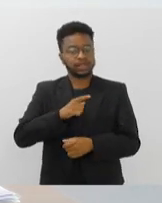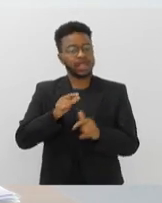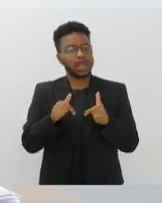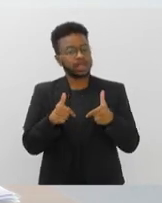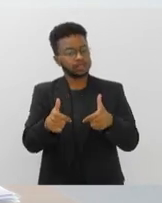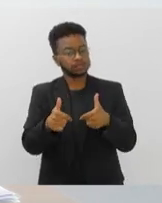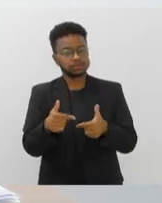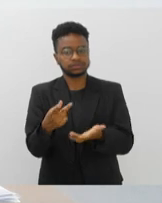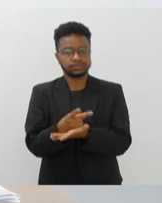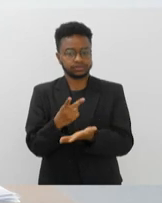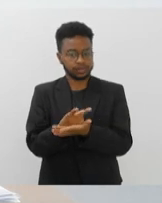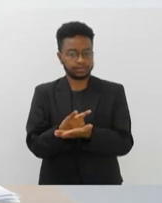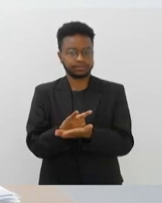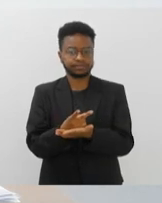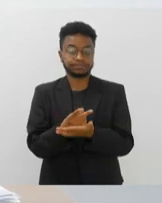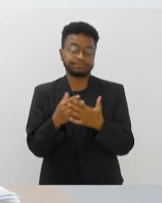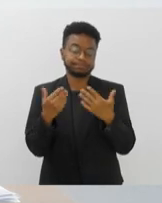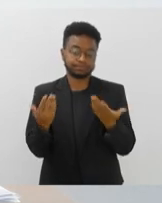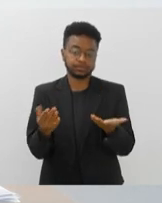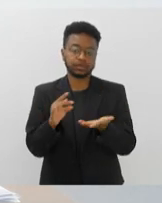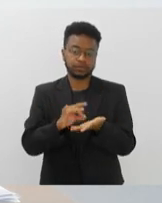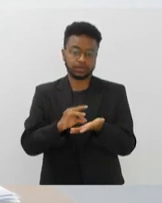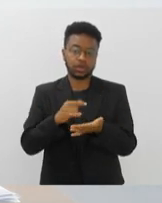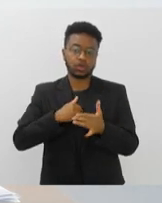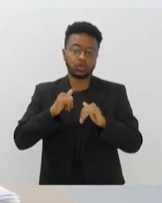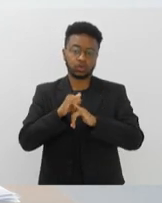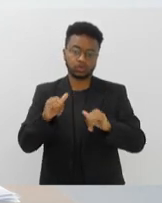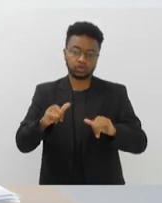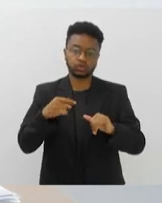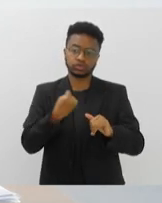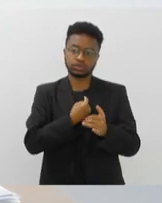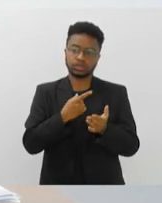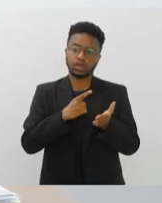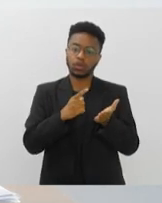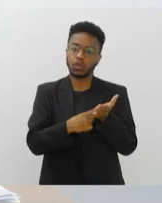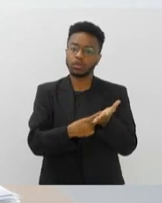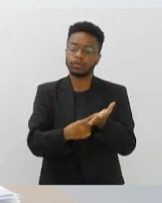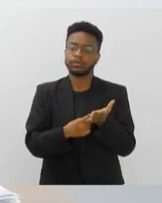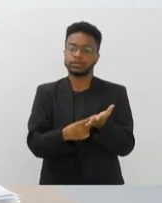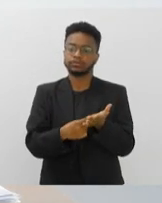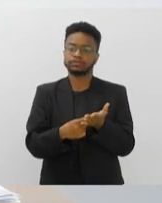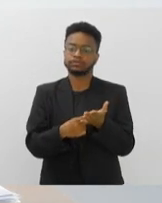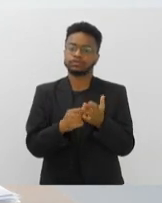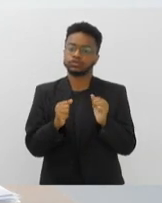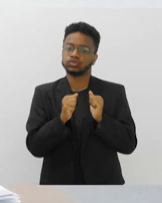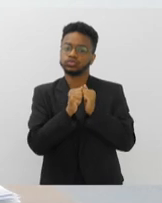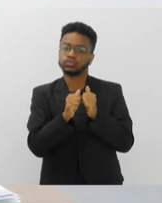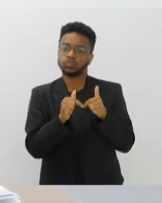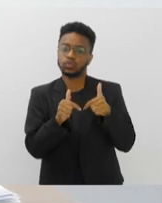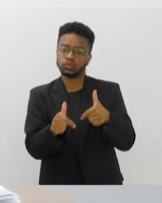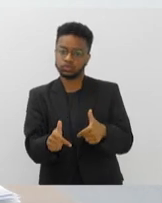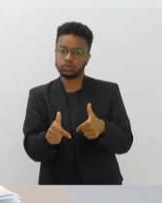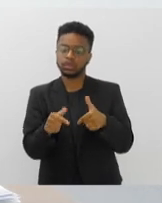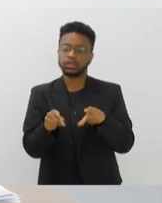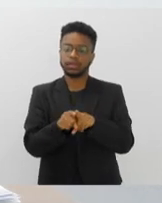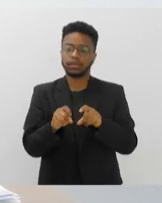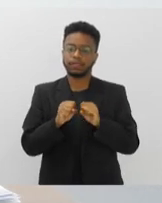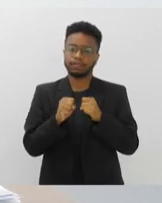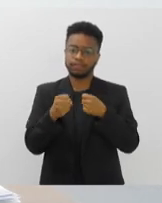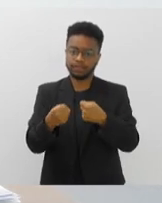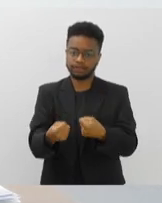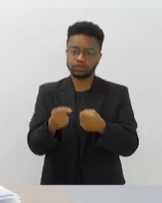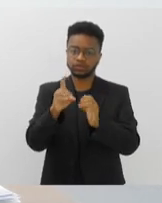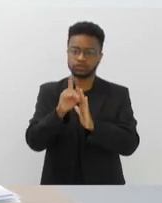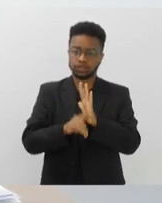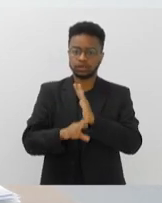coletivas nesse sentido então é um reforço aqui o compromisso da Defensoria Pública de estarmos juntos emanados na defesa intransigente